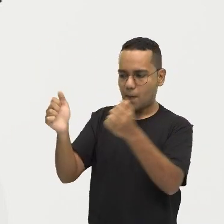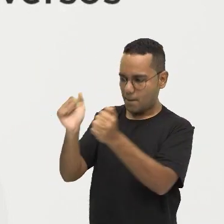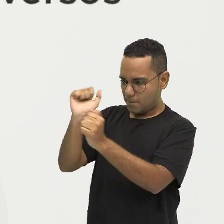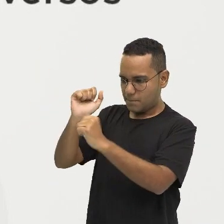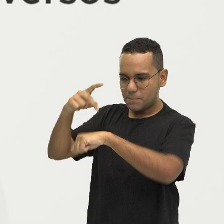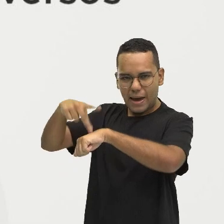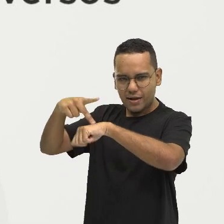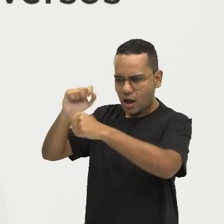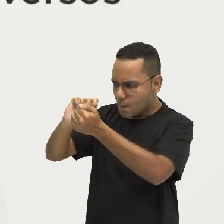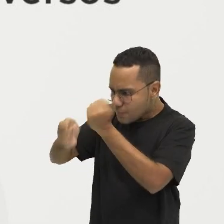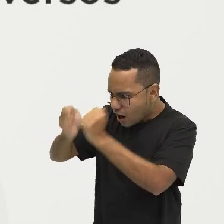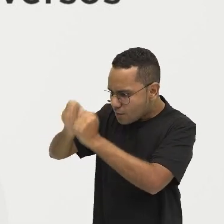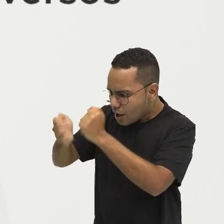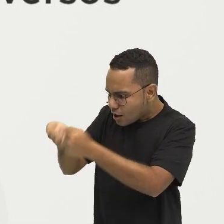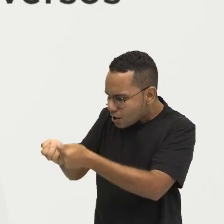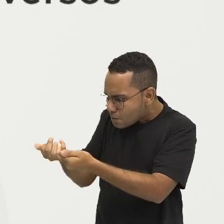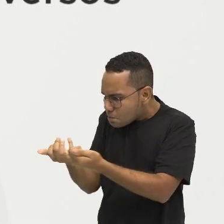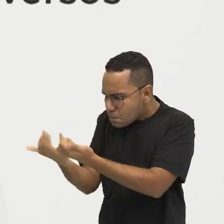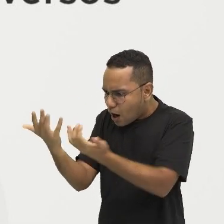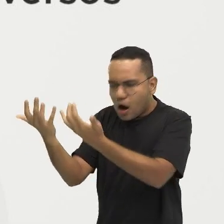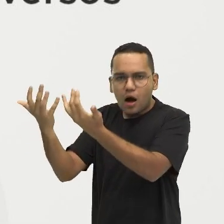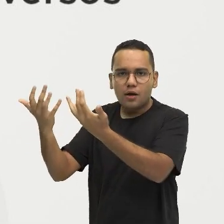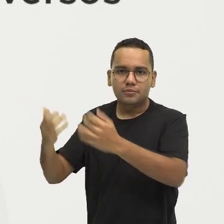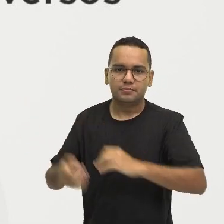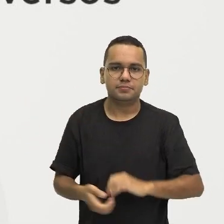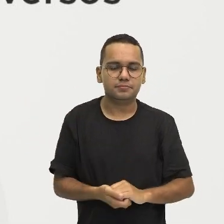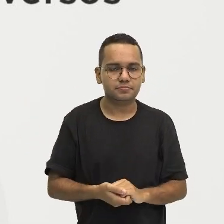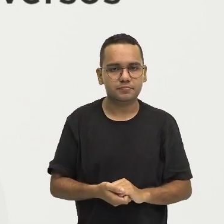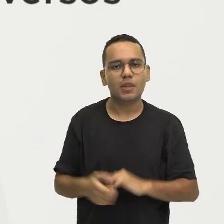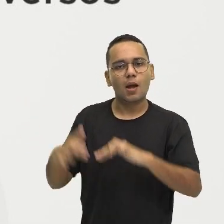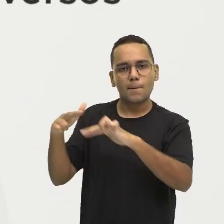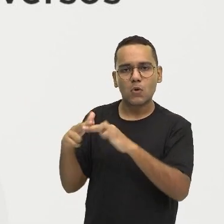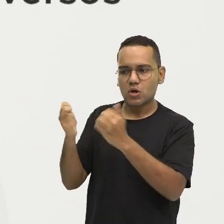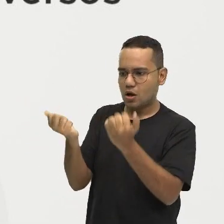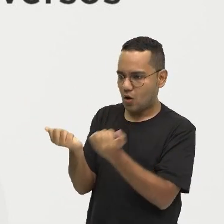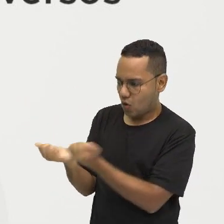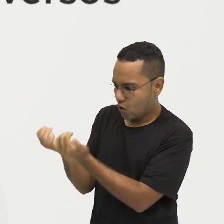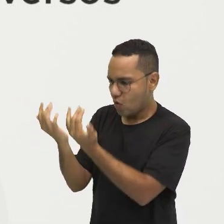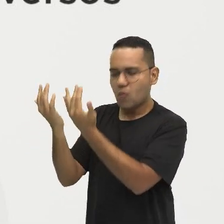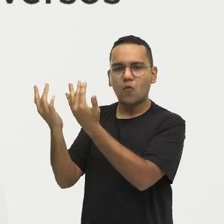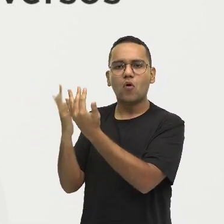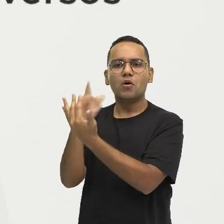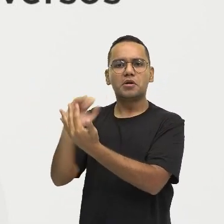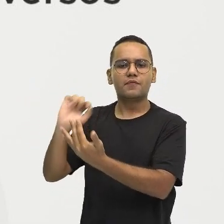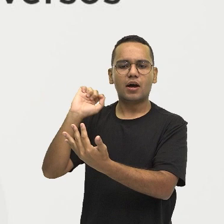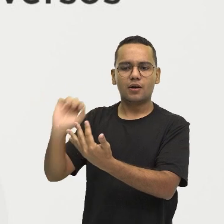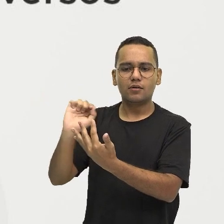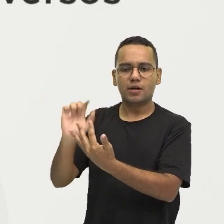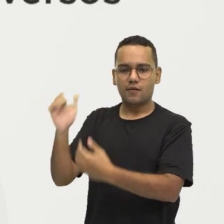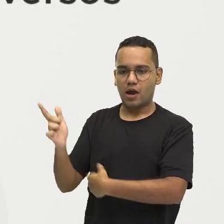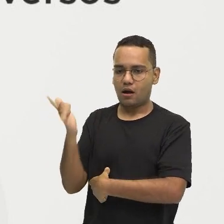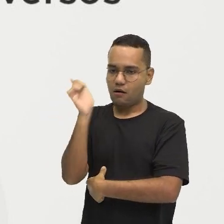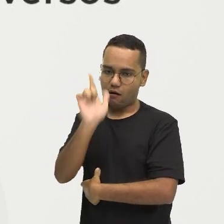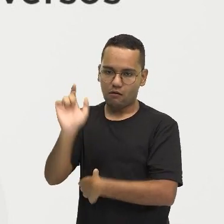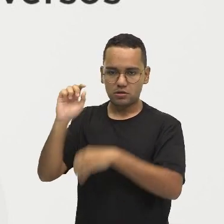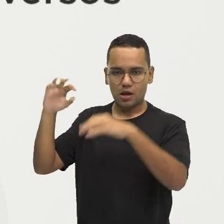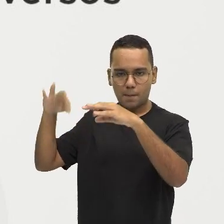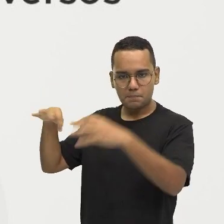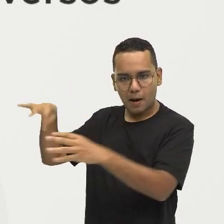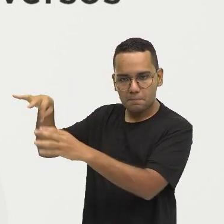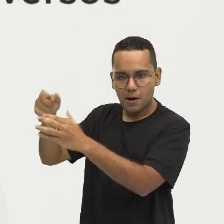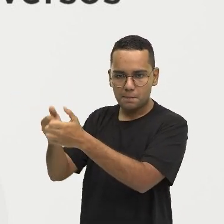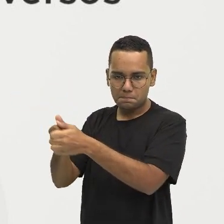tá? Então, a gente tem aí o fogo contribuindo para a germinação das sementes. Então, o cerrado ele se adaptou a